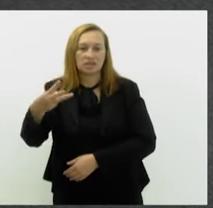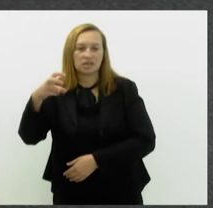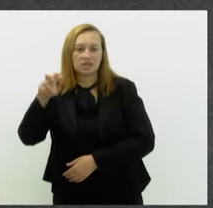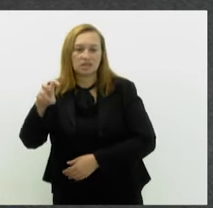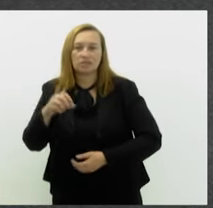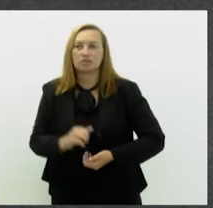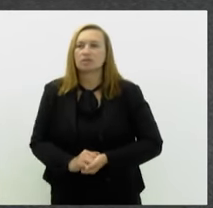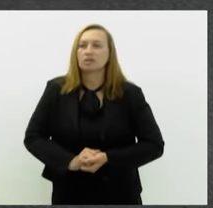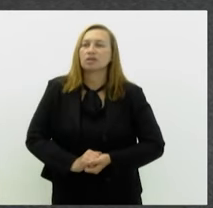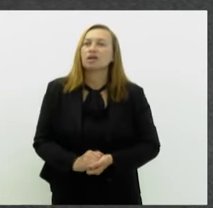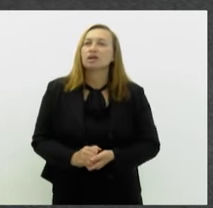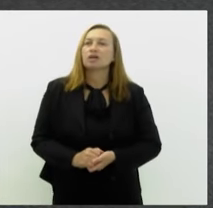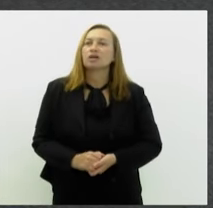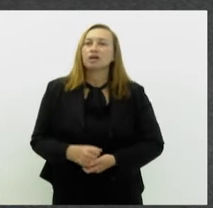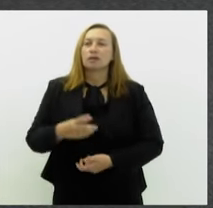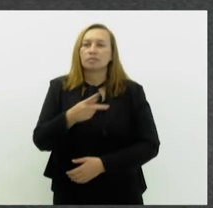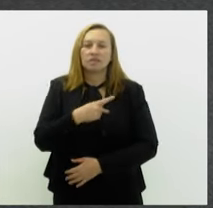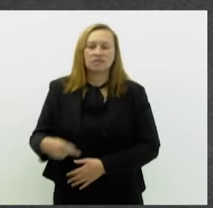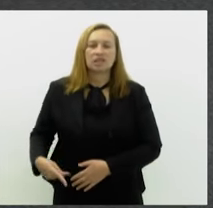Presidente, queria que...